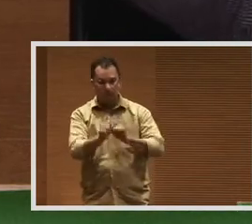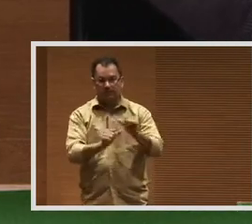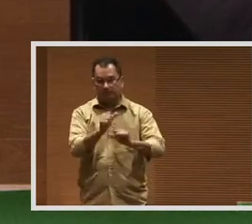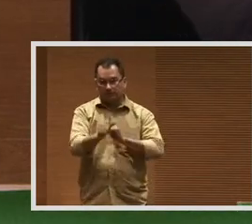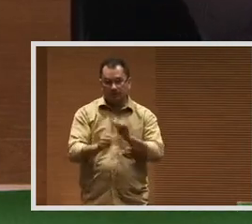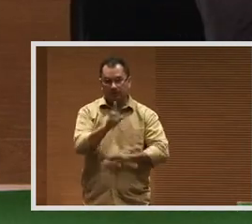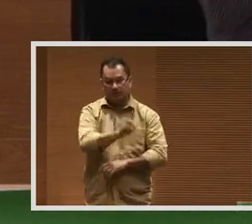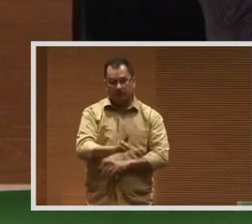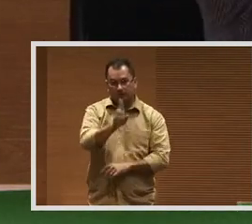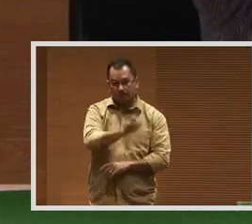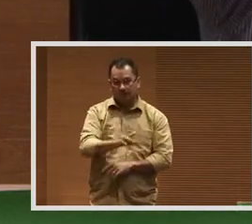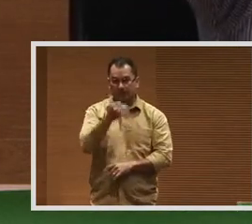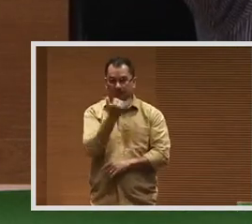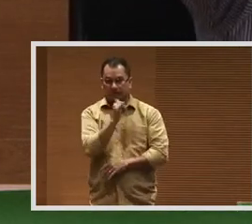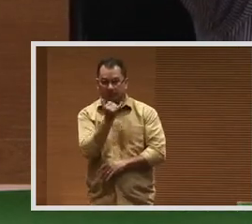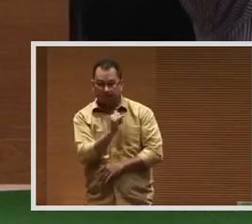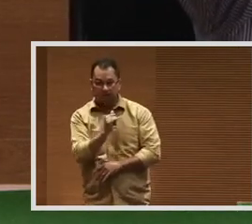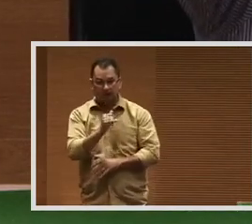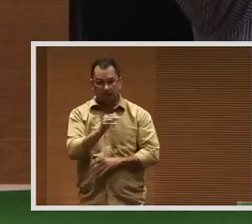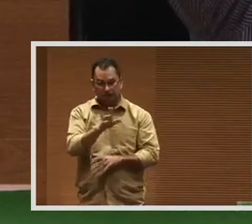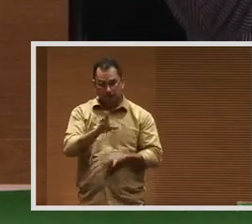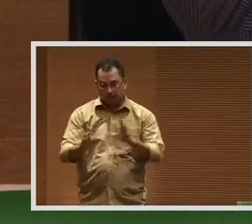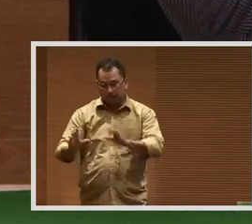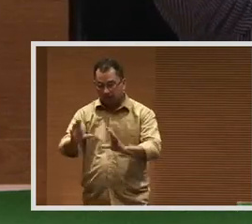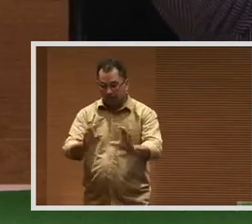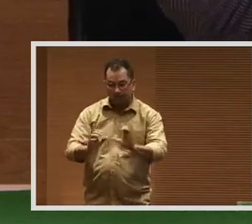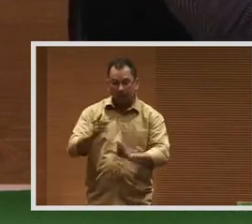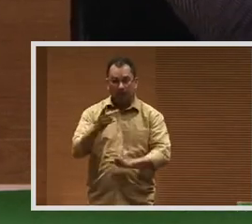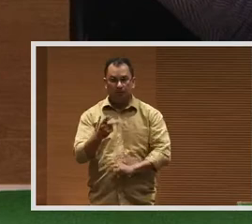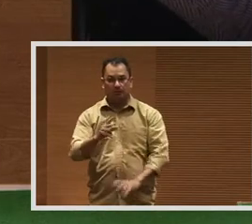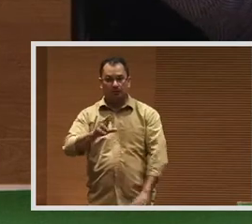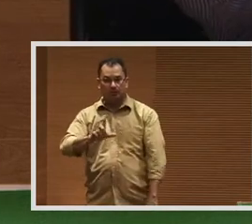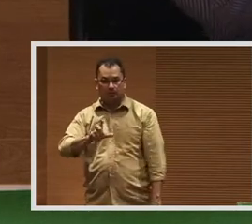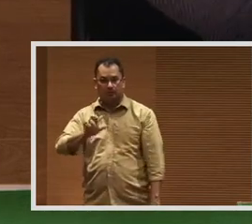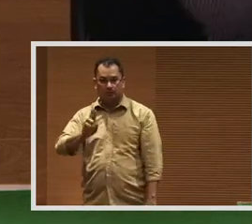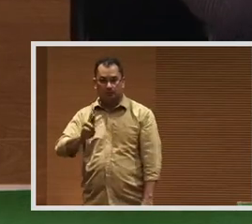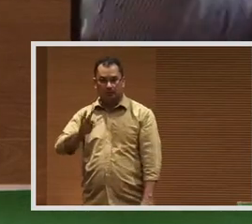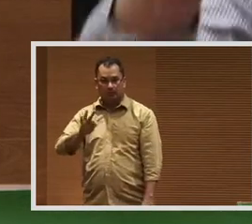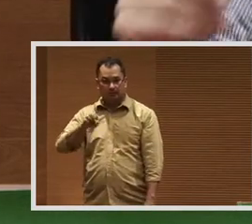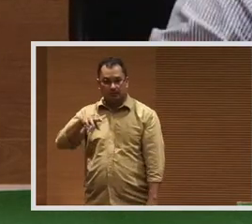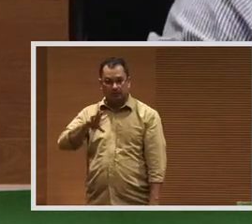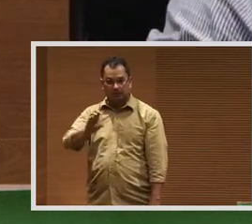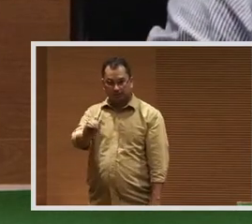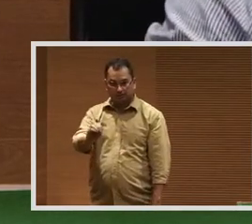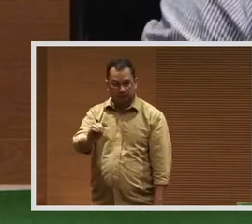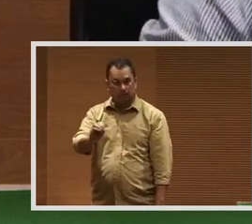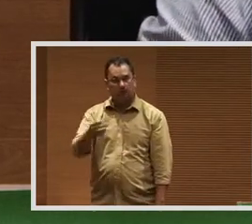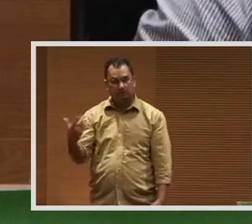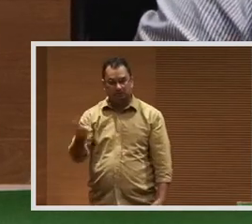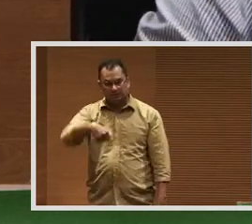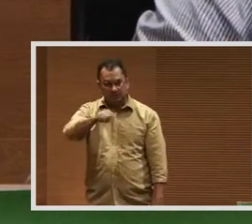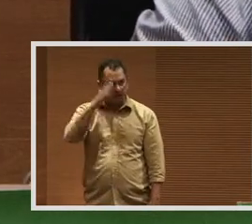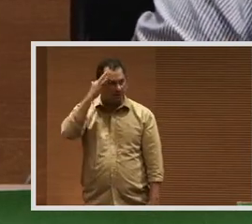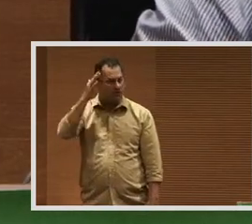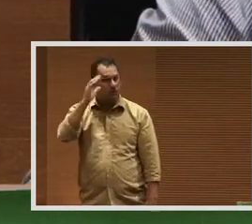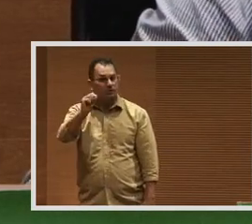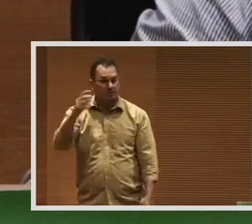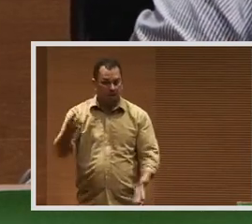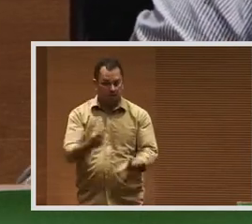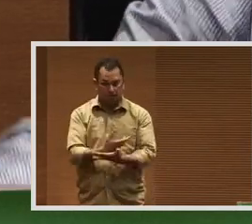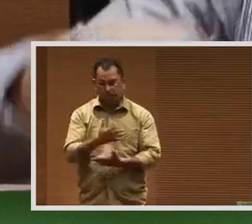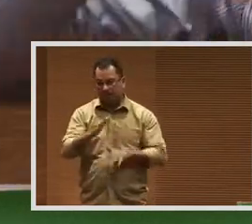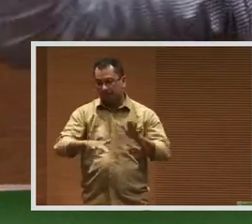mundo mexendo com um plutônio para o diabo radioativo lá. Vocês imaginam o que deu. Talvez a gente está fazendo isso com internet